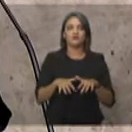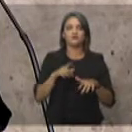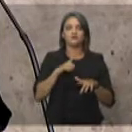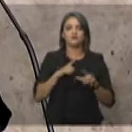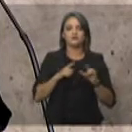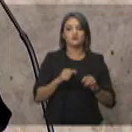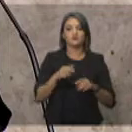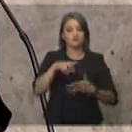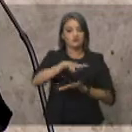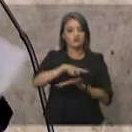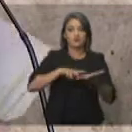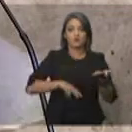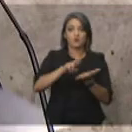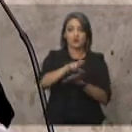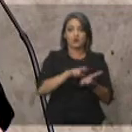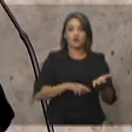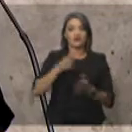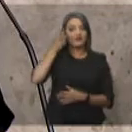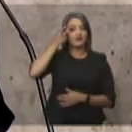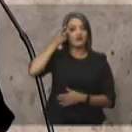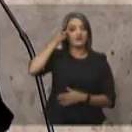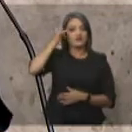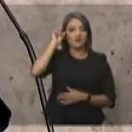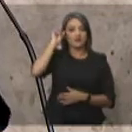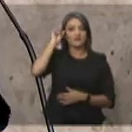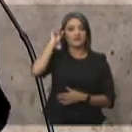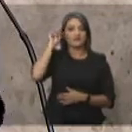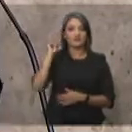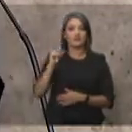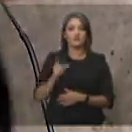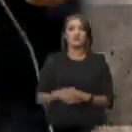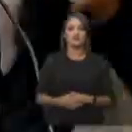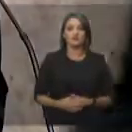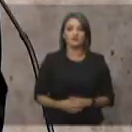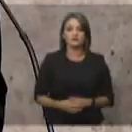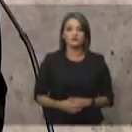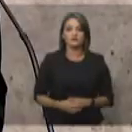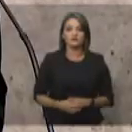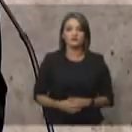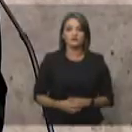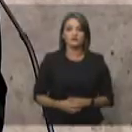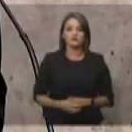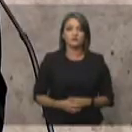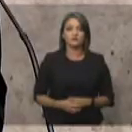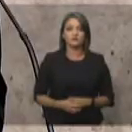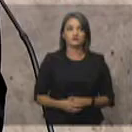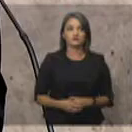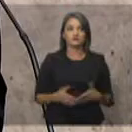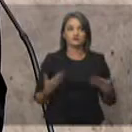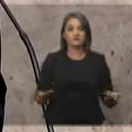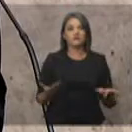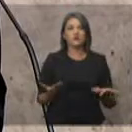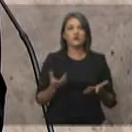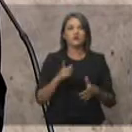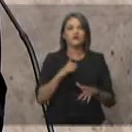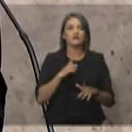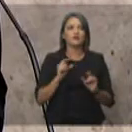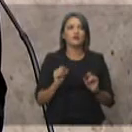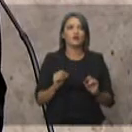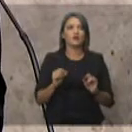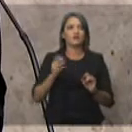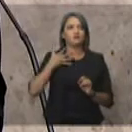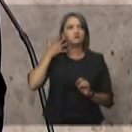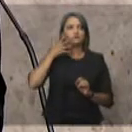Após a leitura do relatório de ontem, nós tivemos sustentações orais, mas paramos numa mite